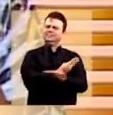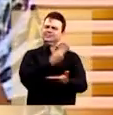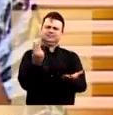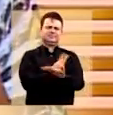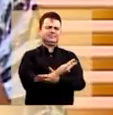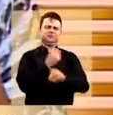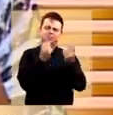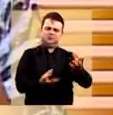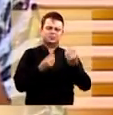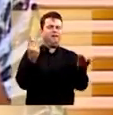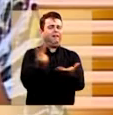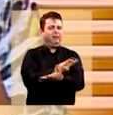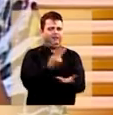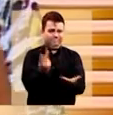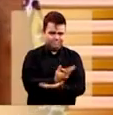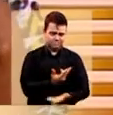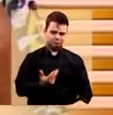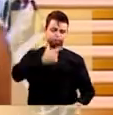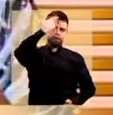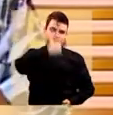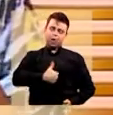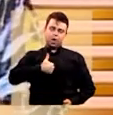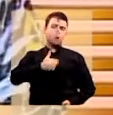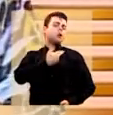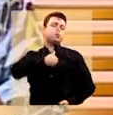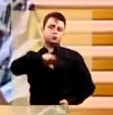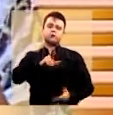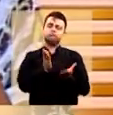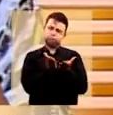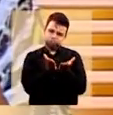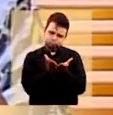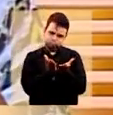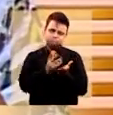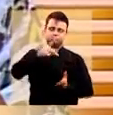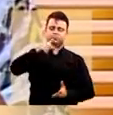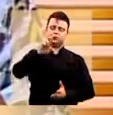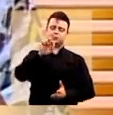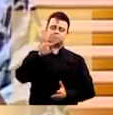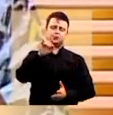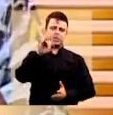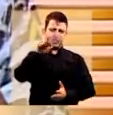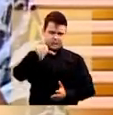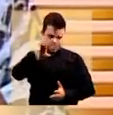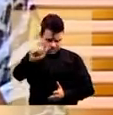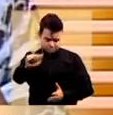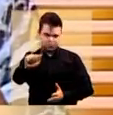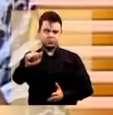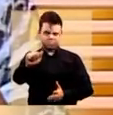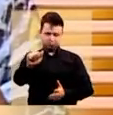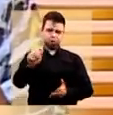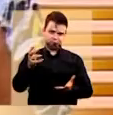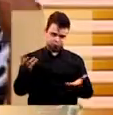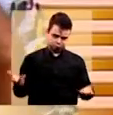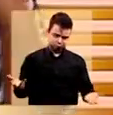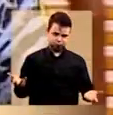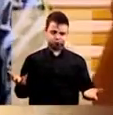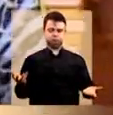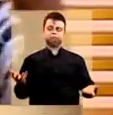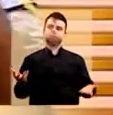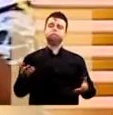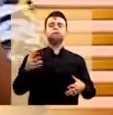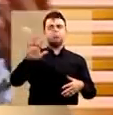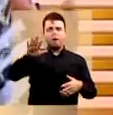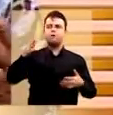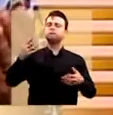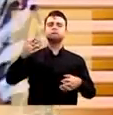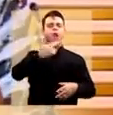errado. Né? Veja bem, eu sou presbiteriana independente. E aí, quando eu monto